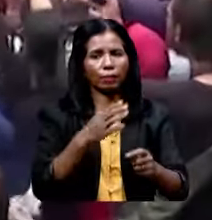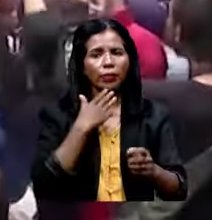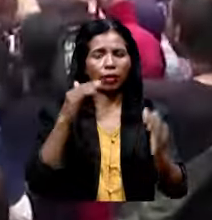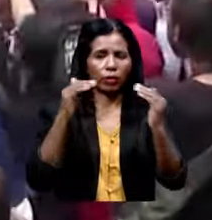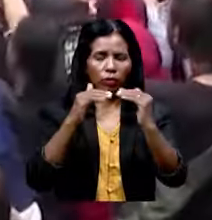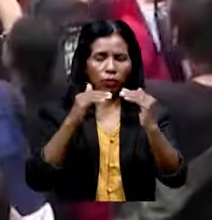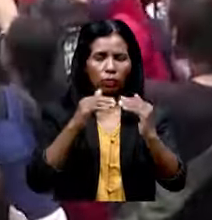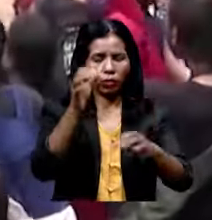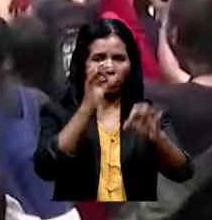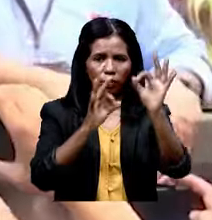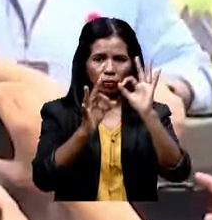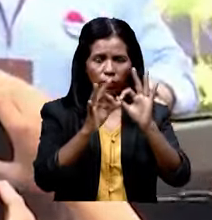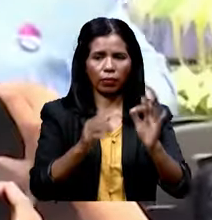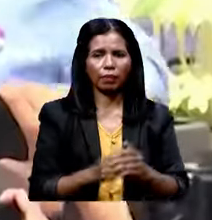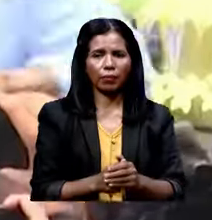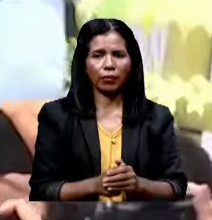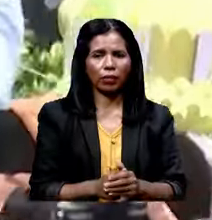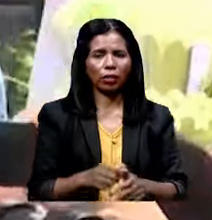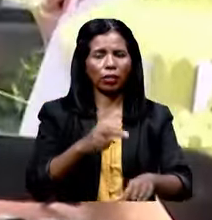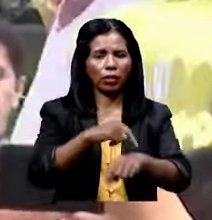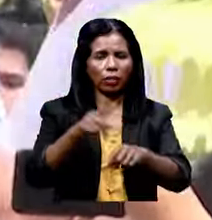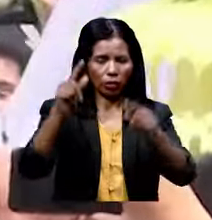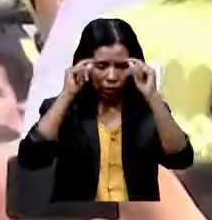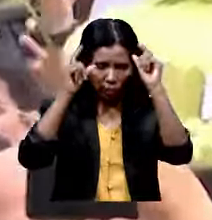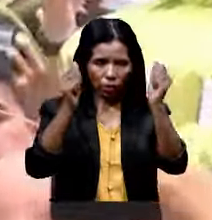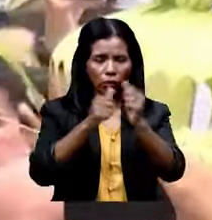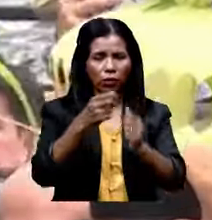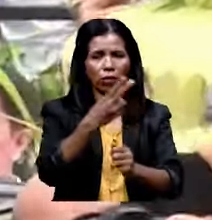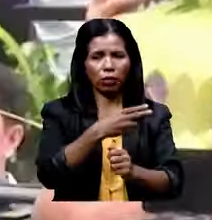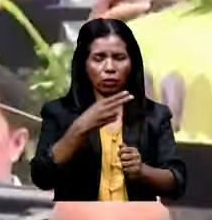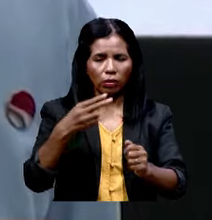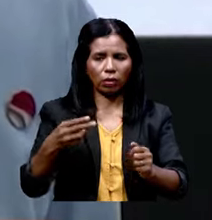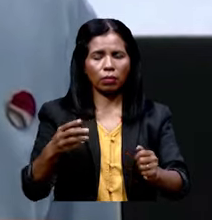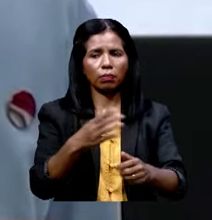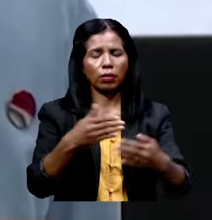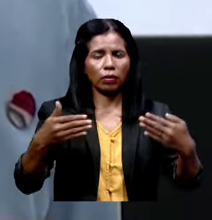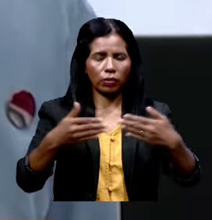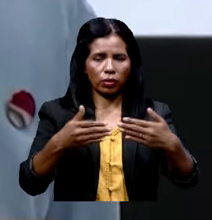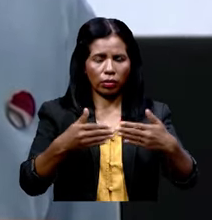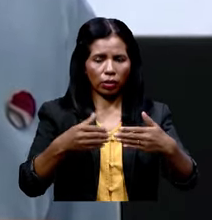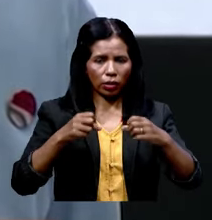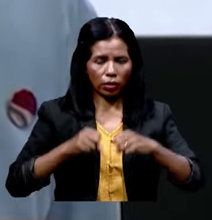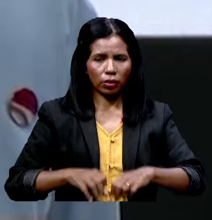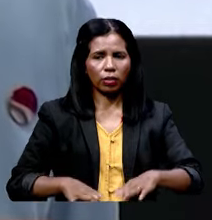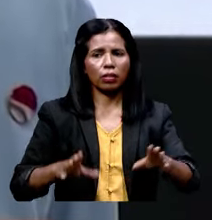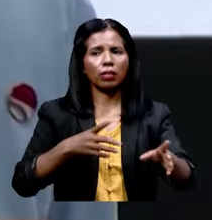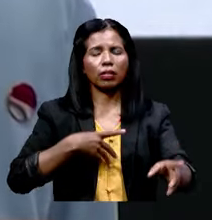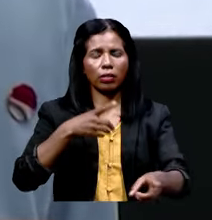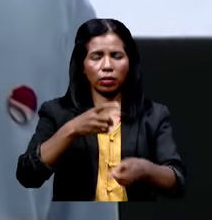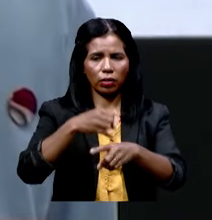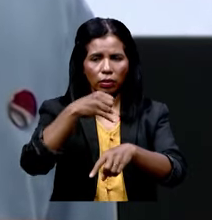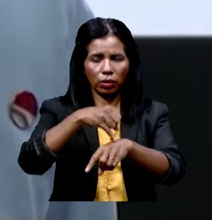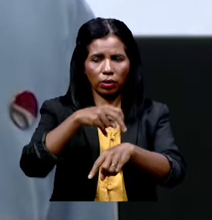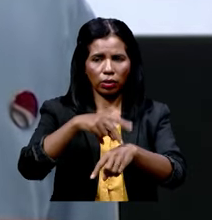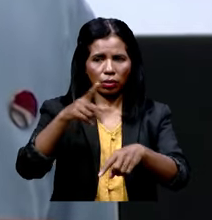no confiança. Prioridade nacional Timor-Leste e Indonésia mak finalização ba fronteira marítima tuir direito internacional